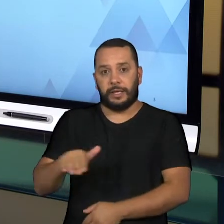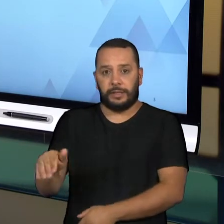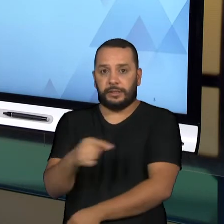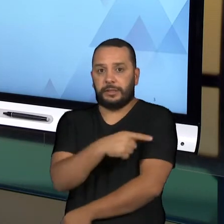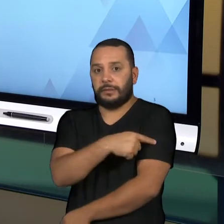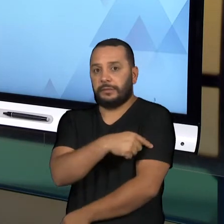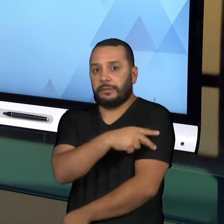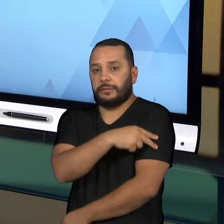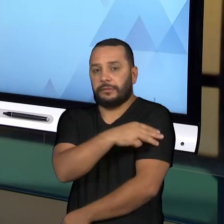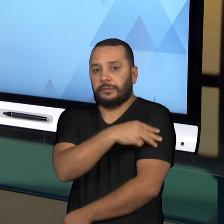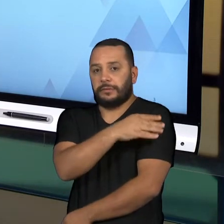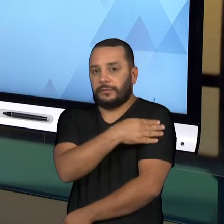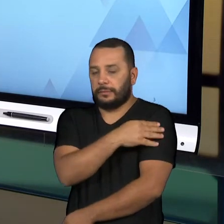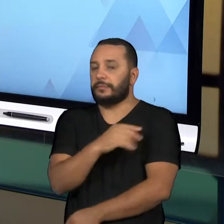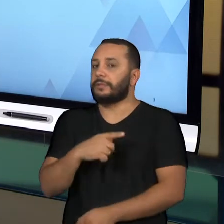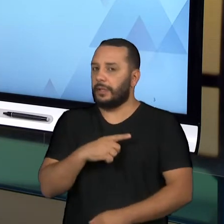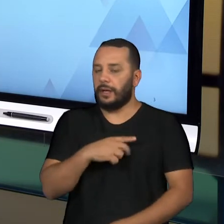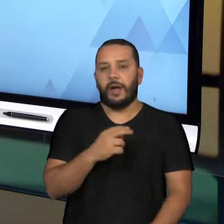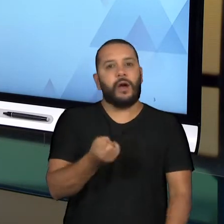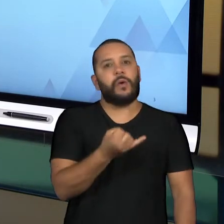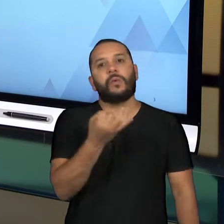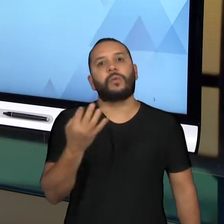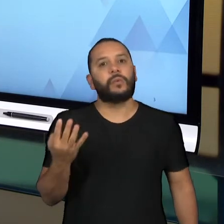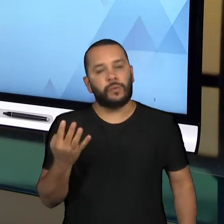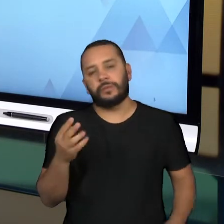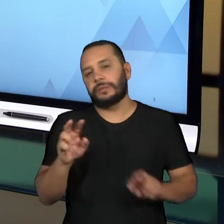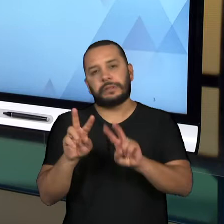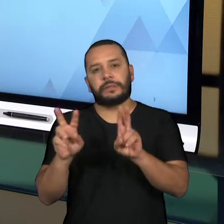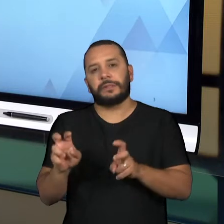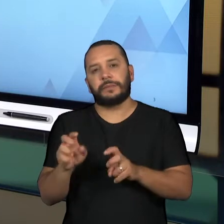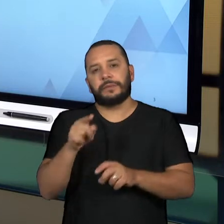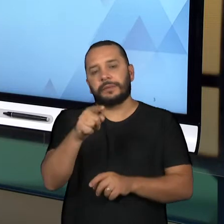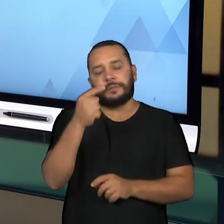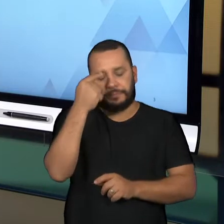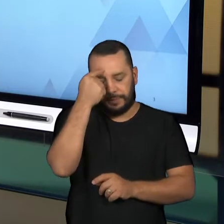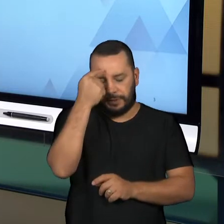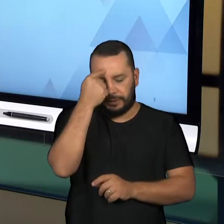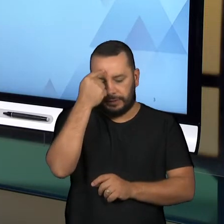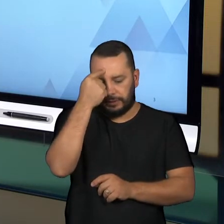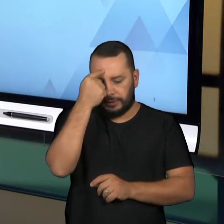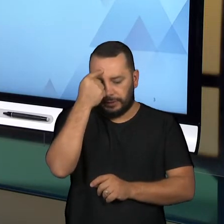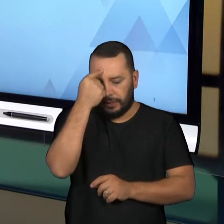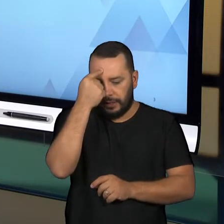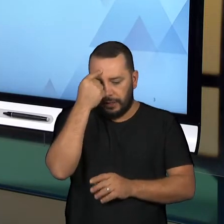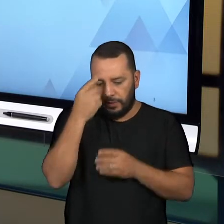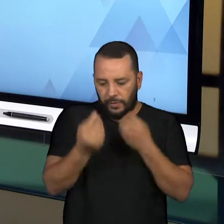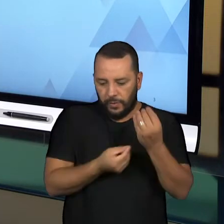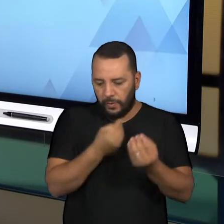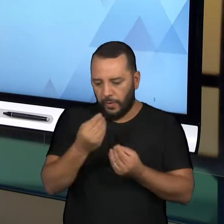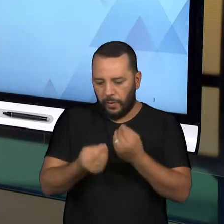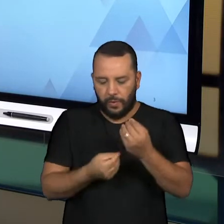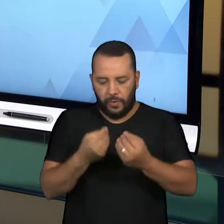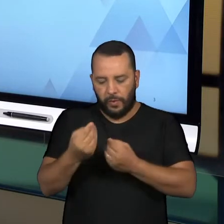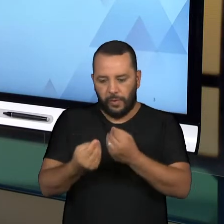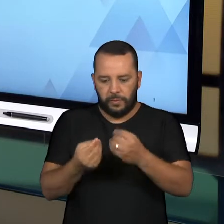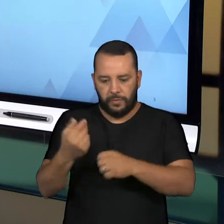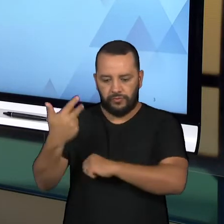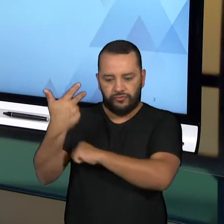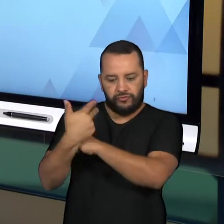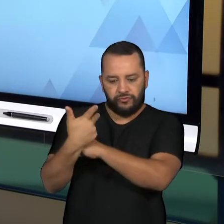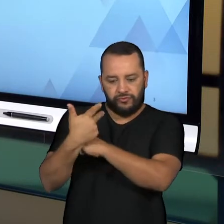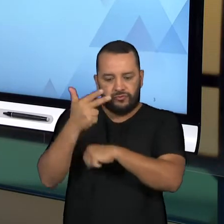questões podem ajudar a pensar nos elementos e na forma começa vídeo aula será